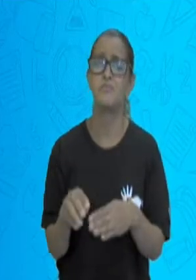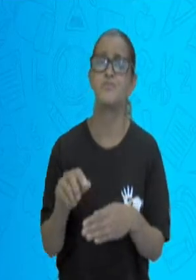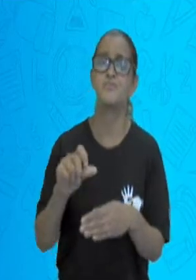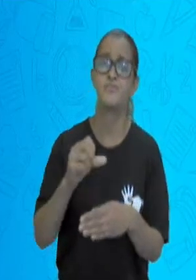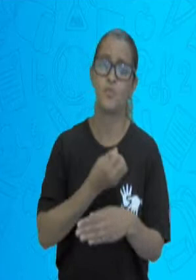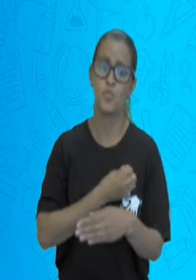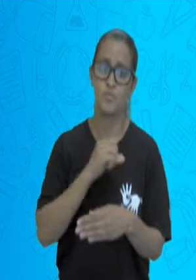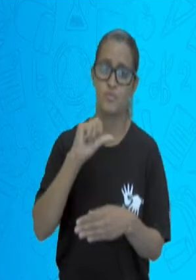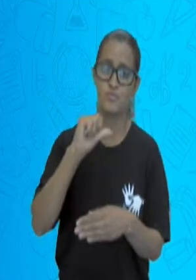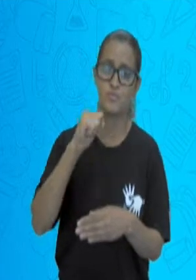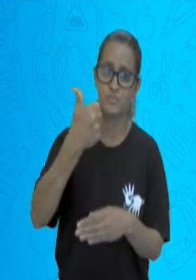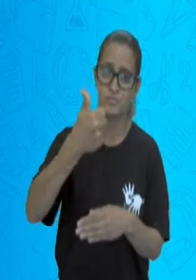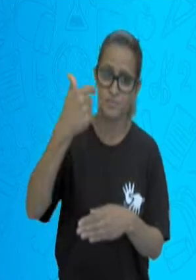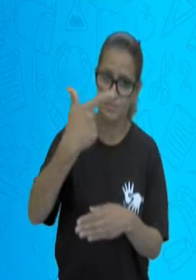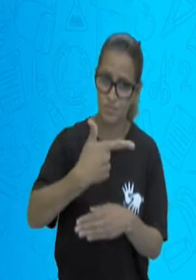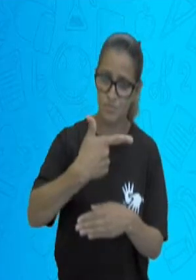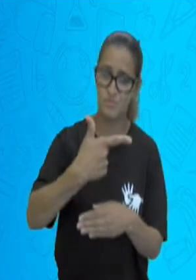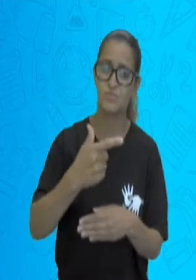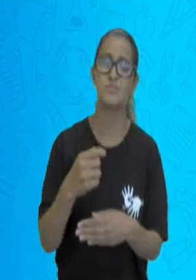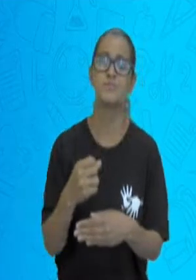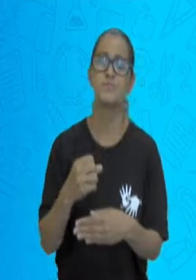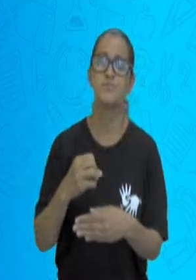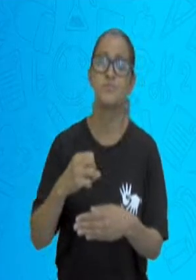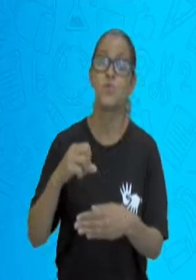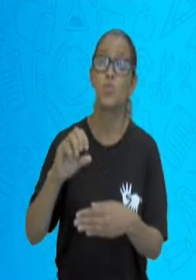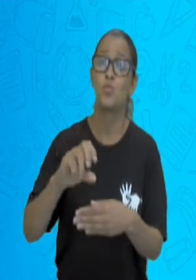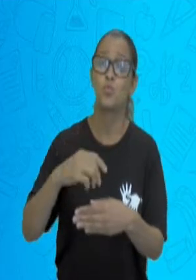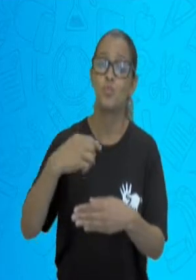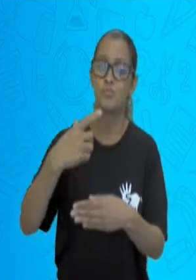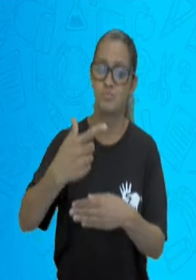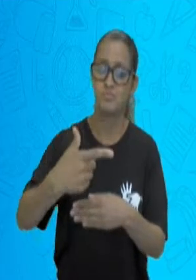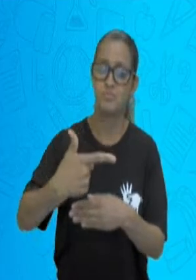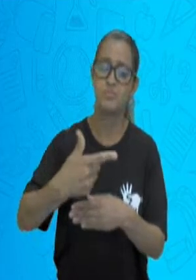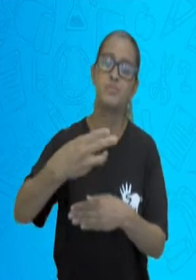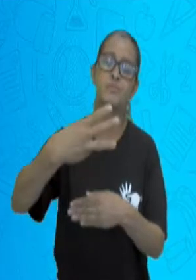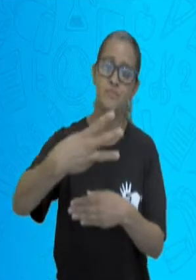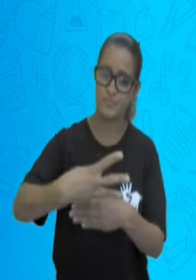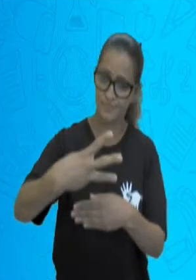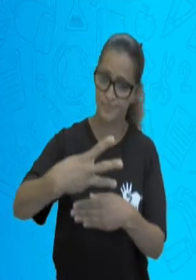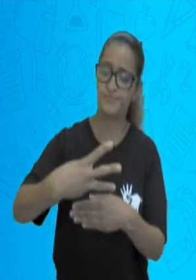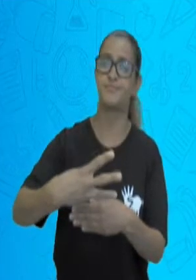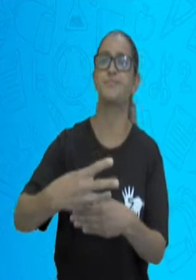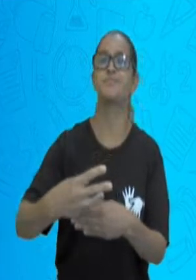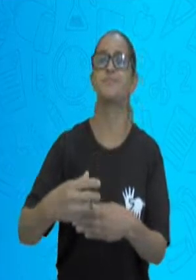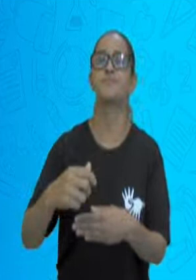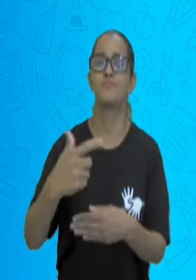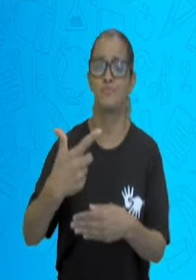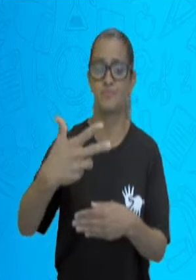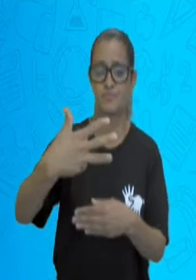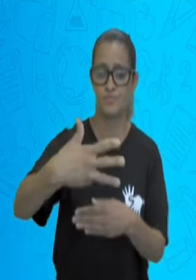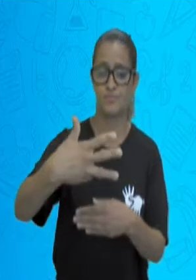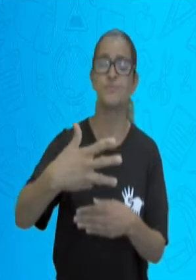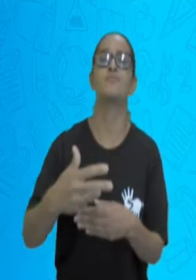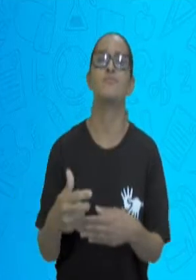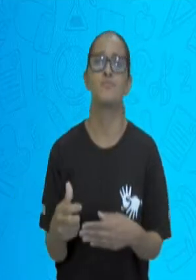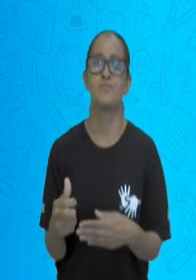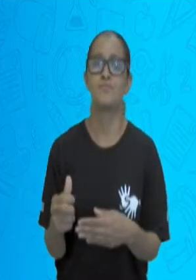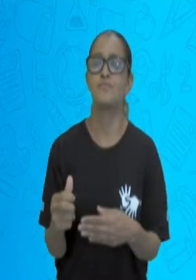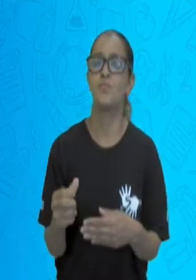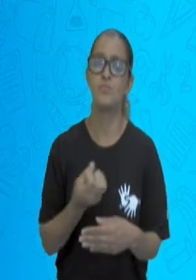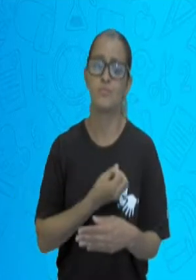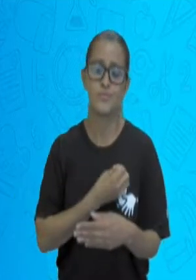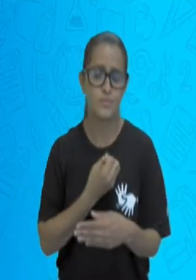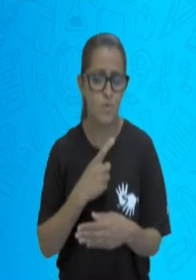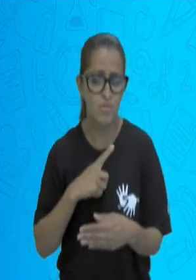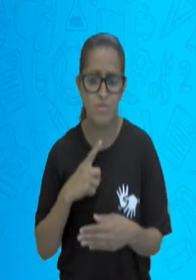o 13, ou seja, 12 mais 1 é igual a 13. Todo